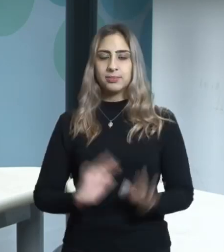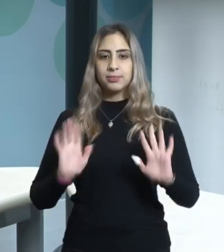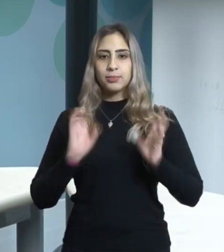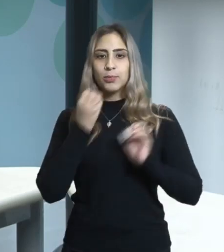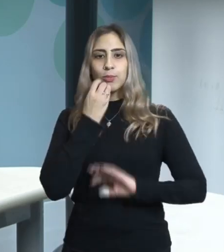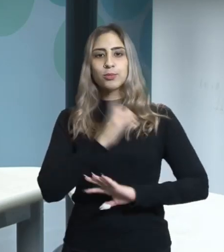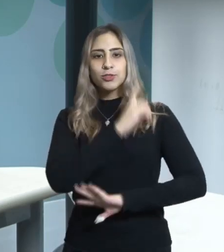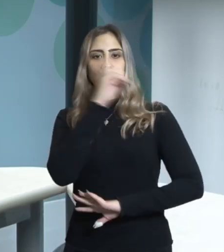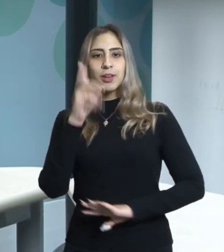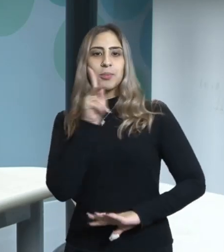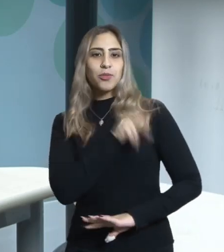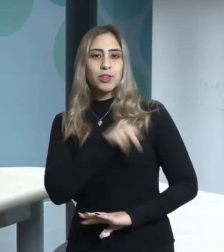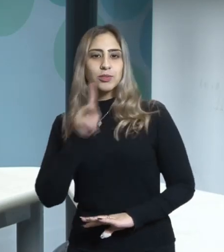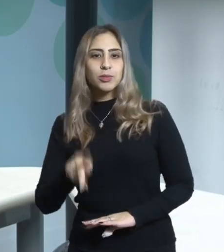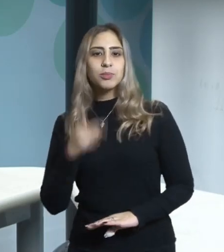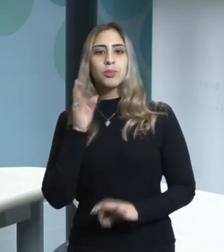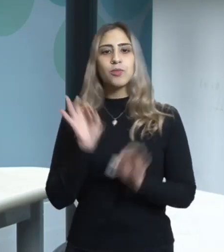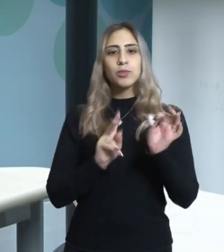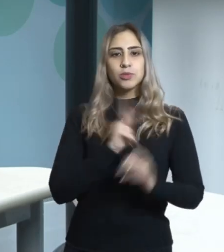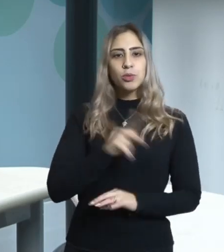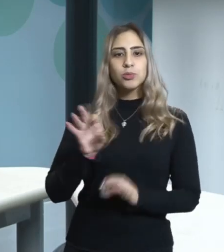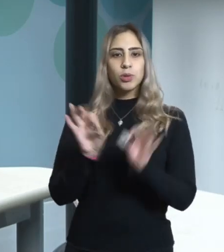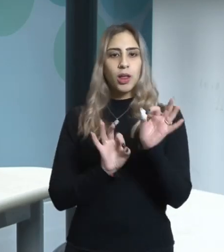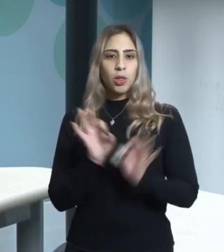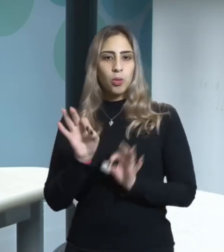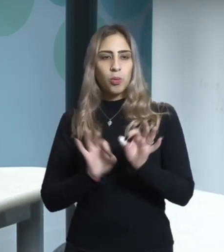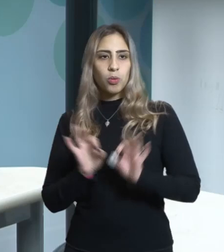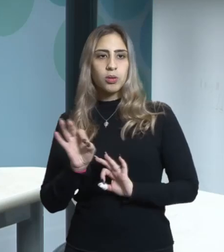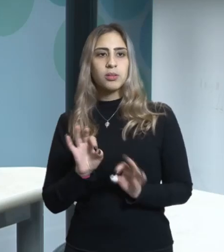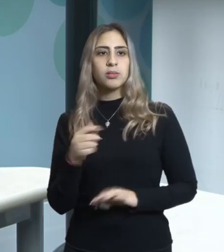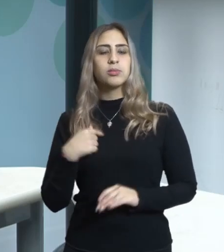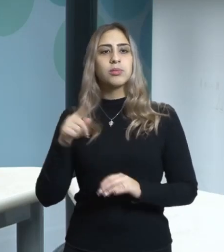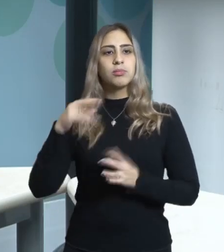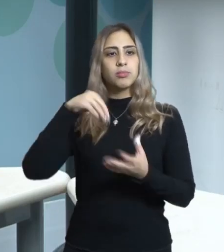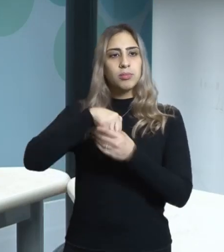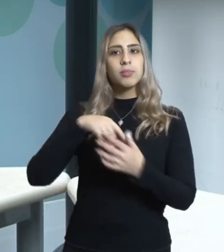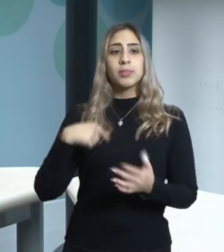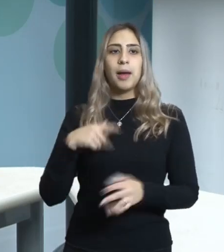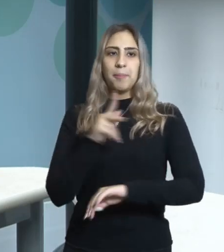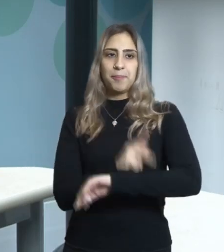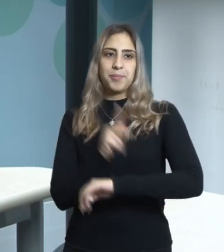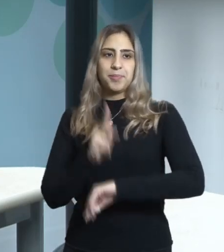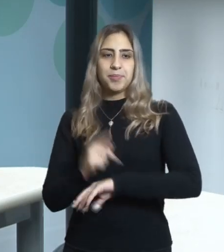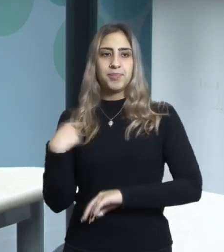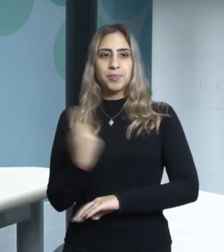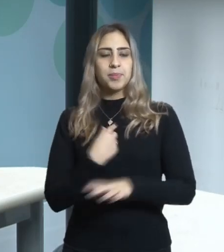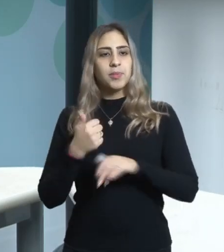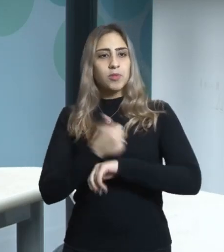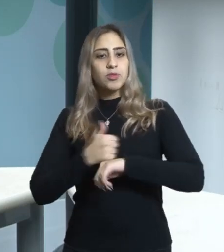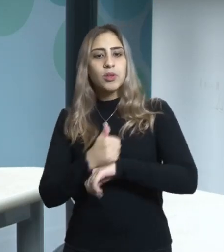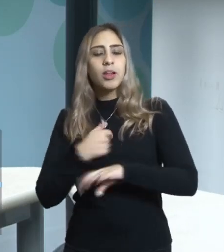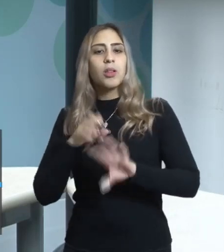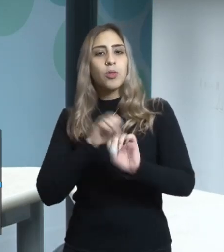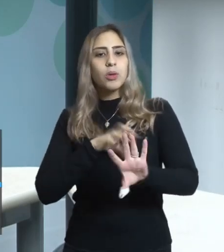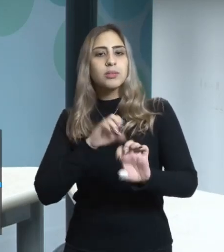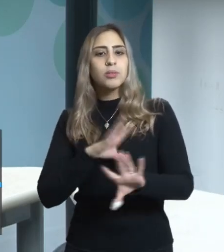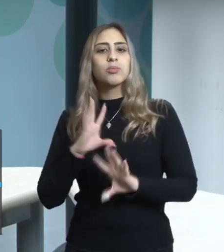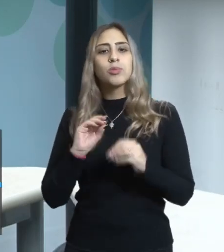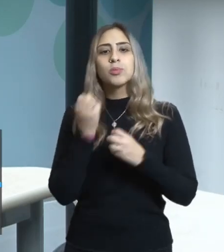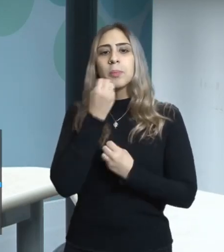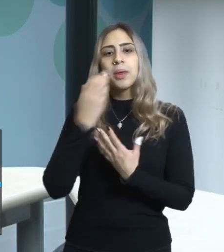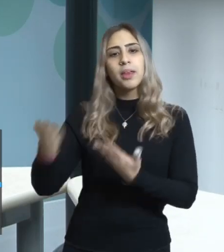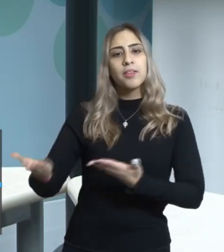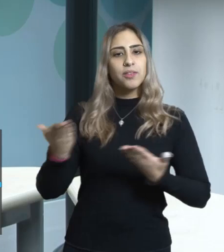dia, professores, professores coordenadores, professores de núcleo pedagógico e demais profissionais da educação. Sejam todos